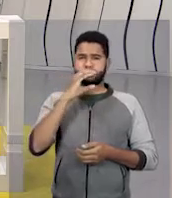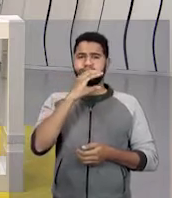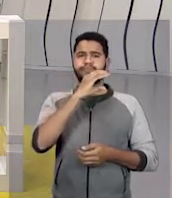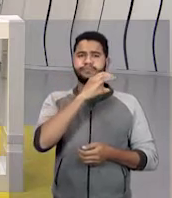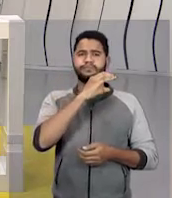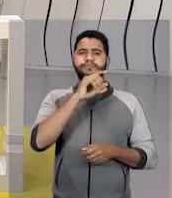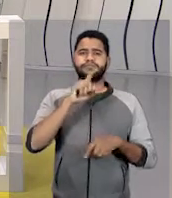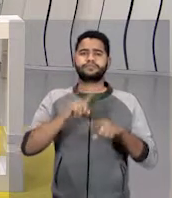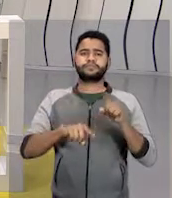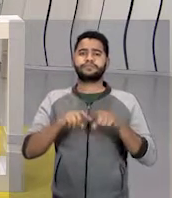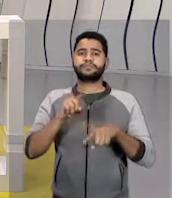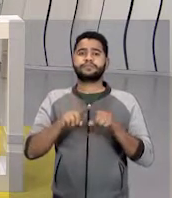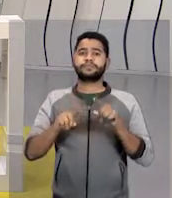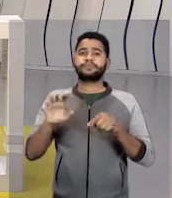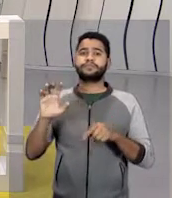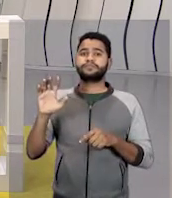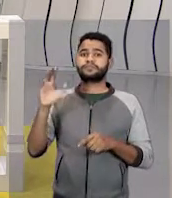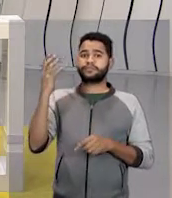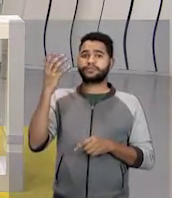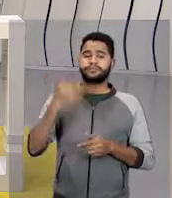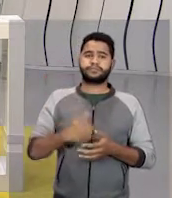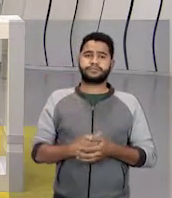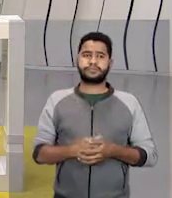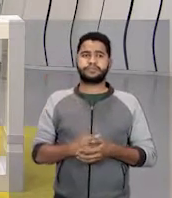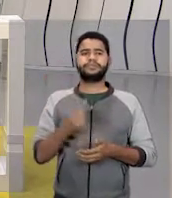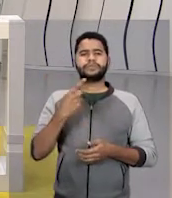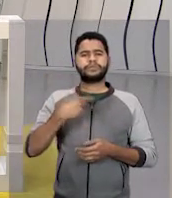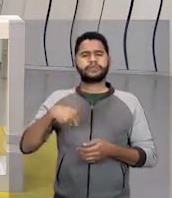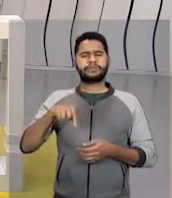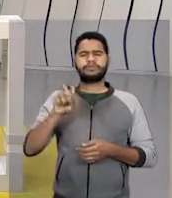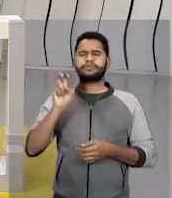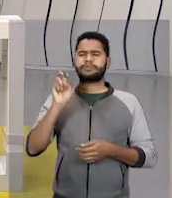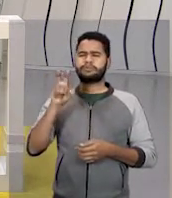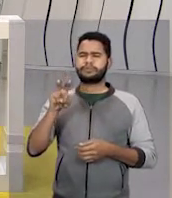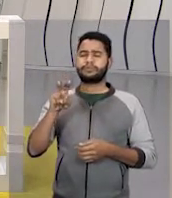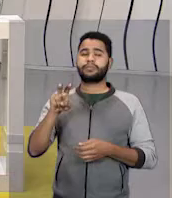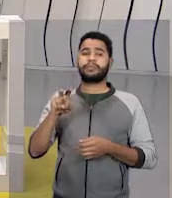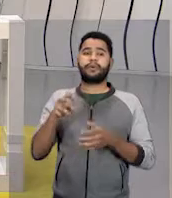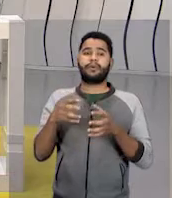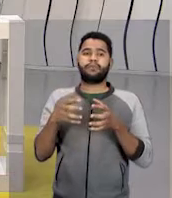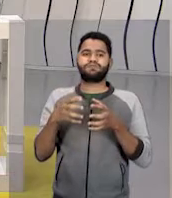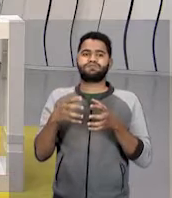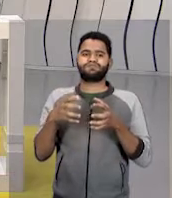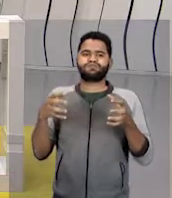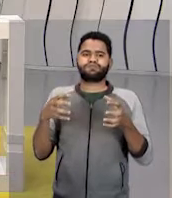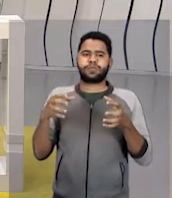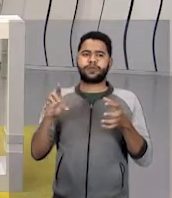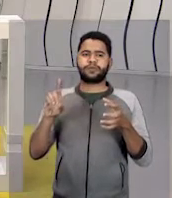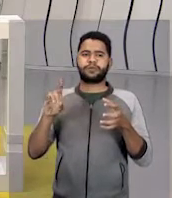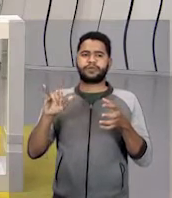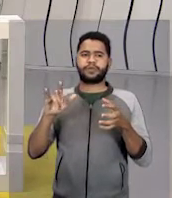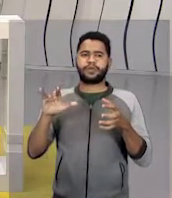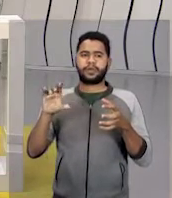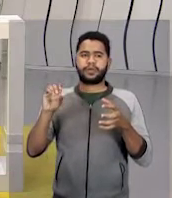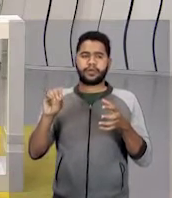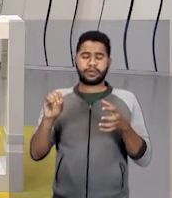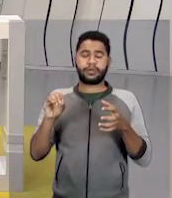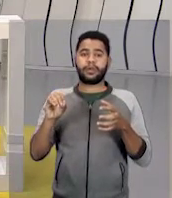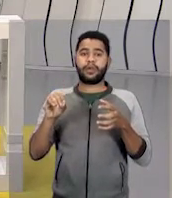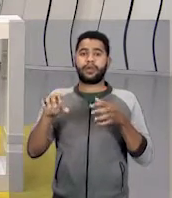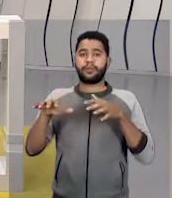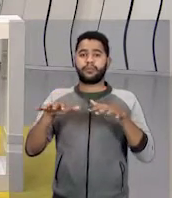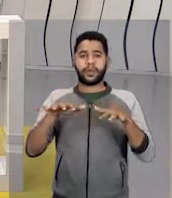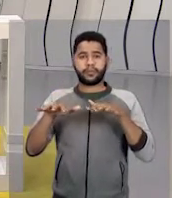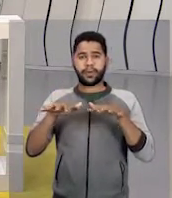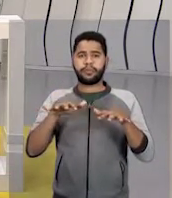determinado material, o que acontece com ele? Nós já vimos isso lá na dilatação. Aquele material, pela